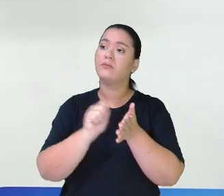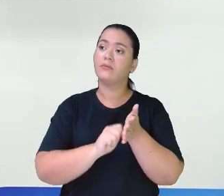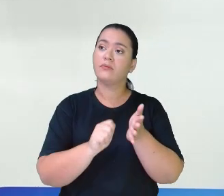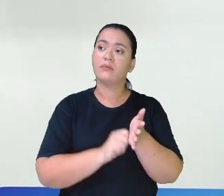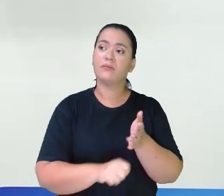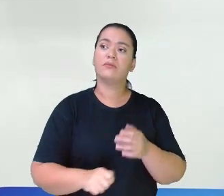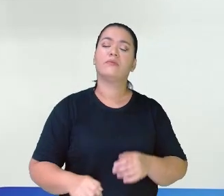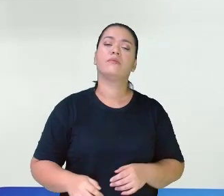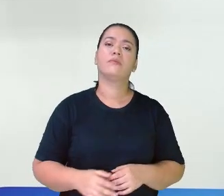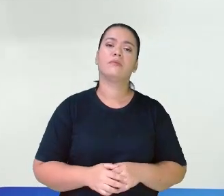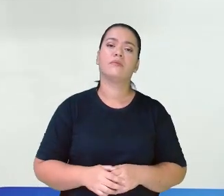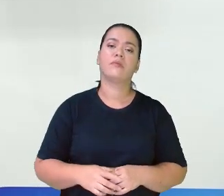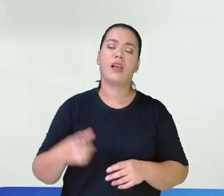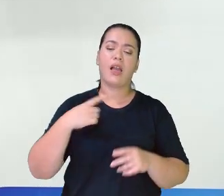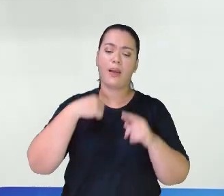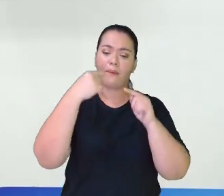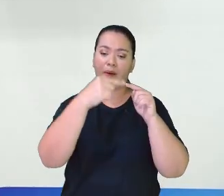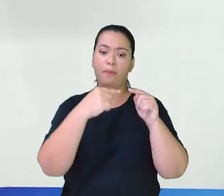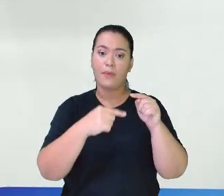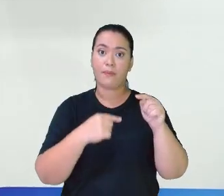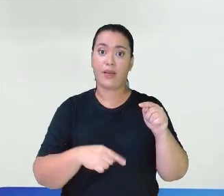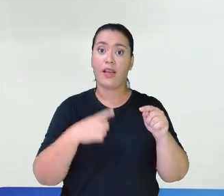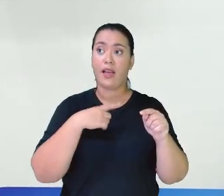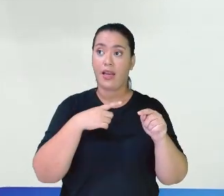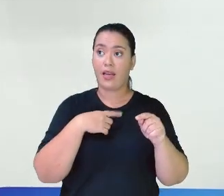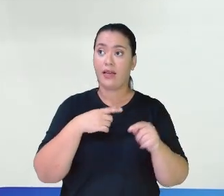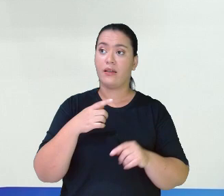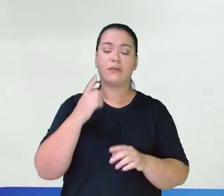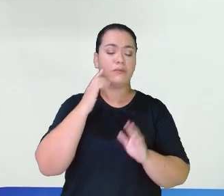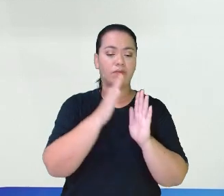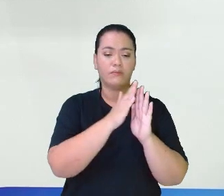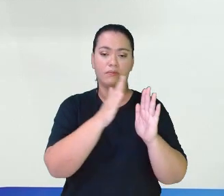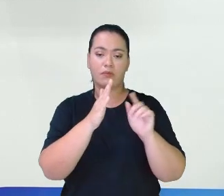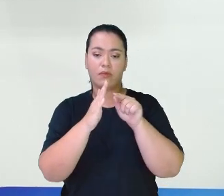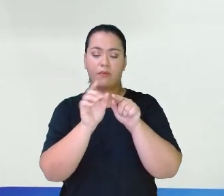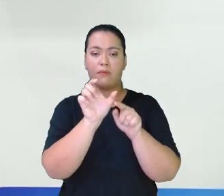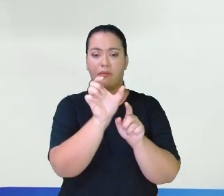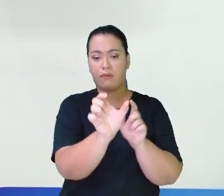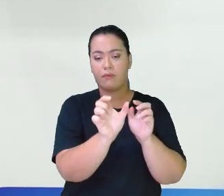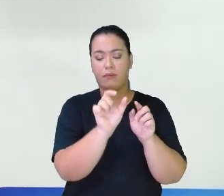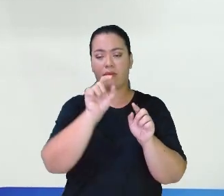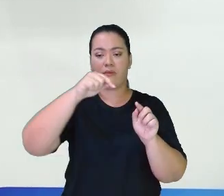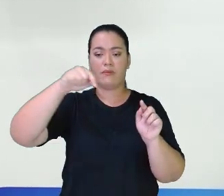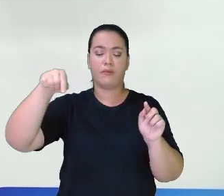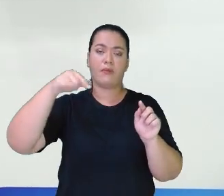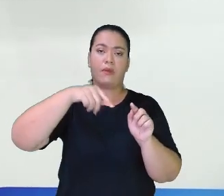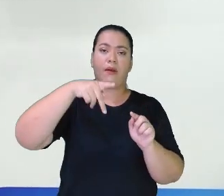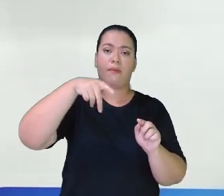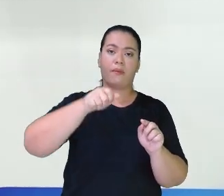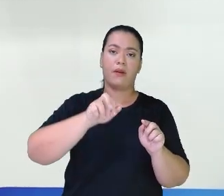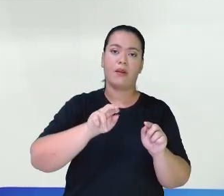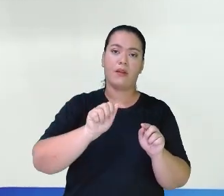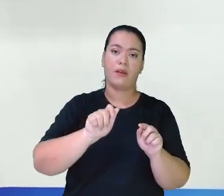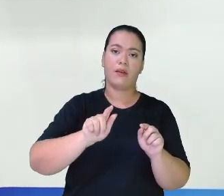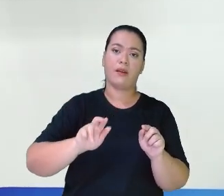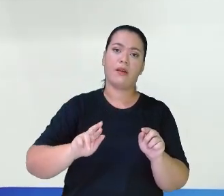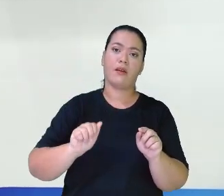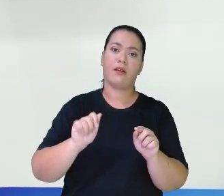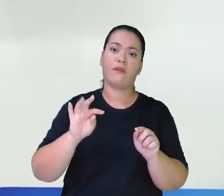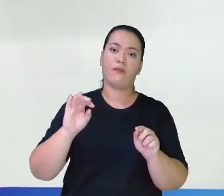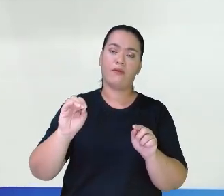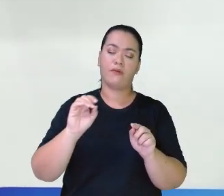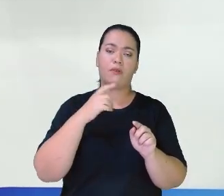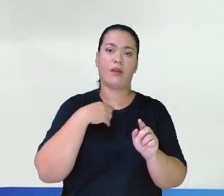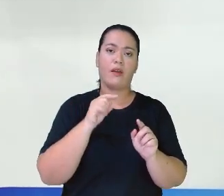Texto corrido, temos parágrafos, está vendo aqui? Não é escrito em versos. Então, esse texto de Esopo,